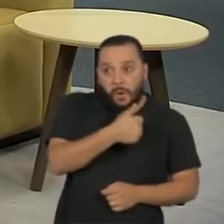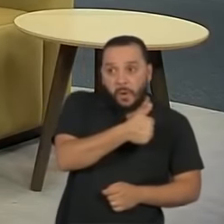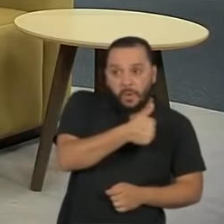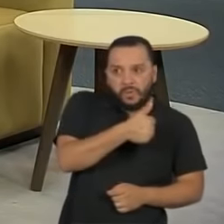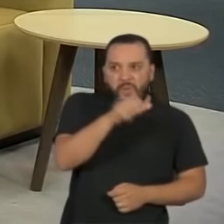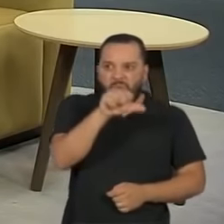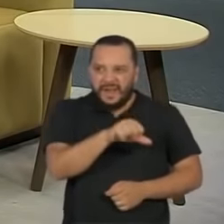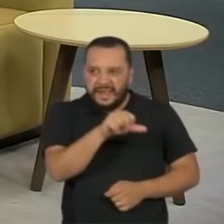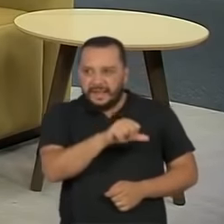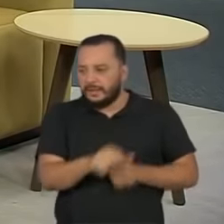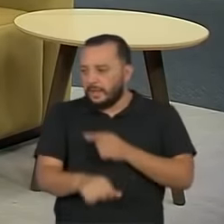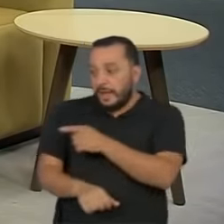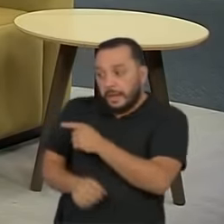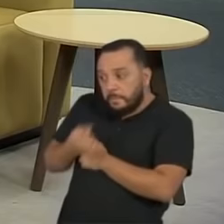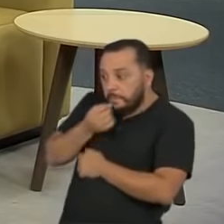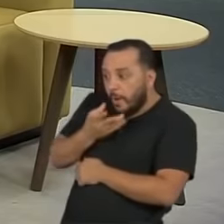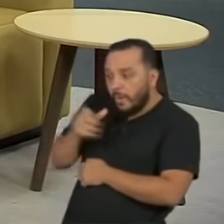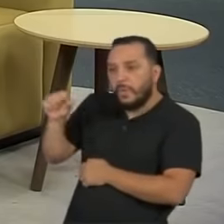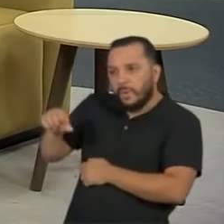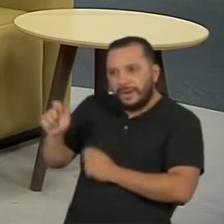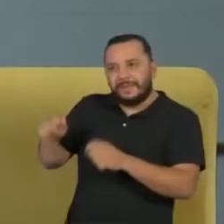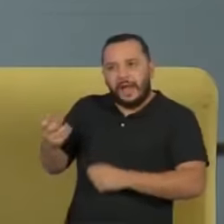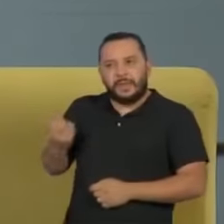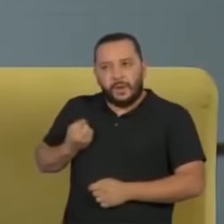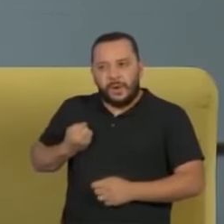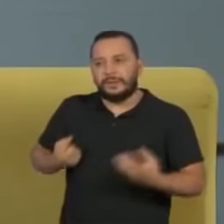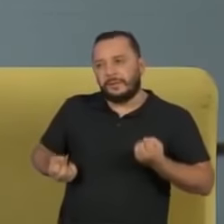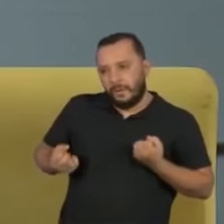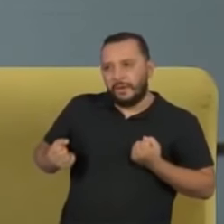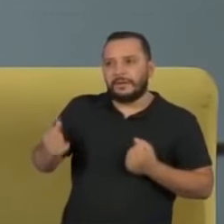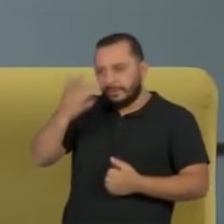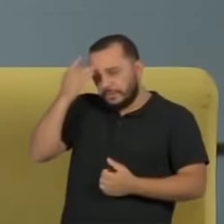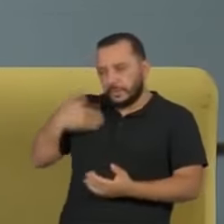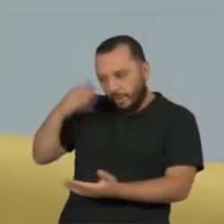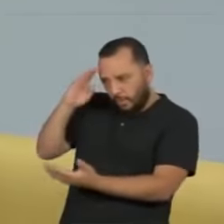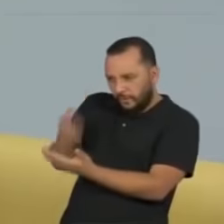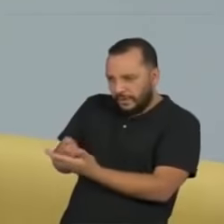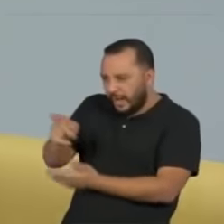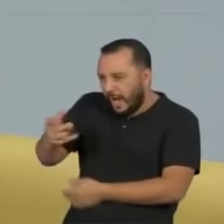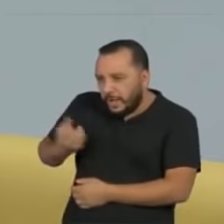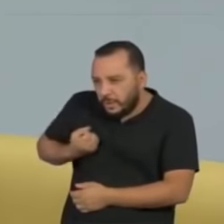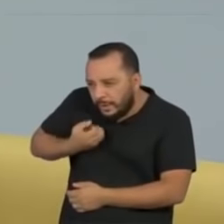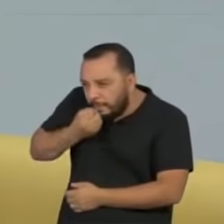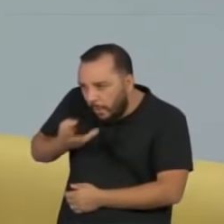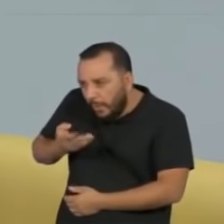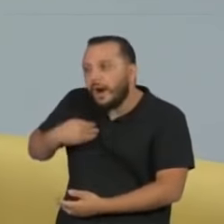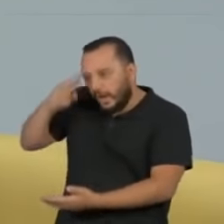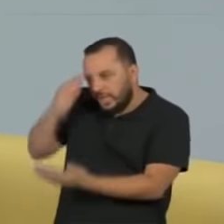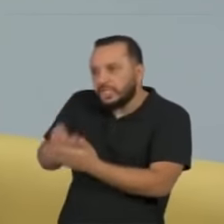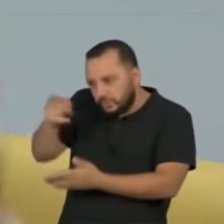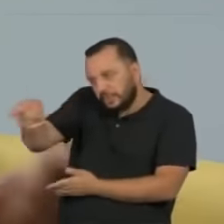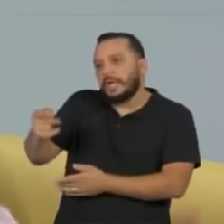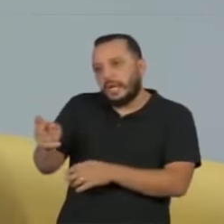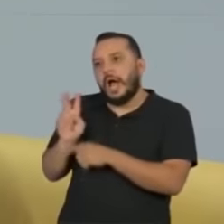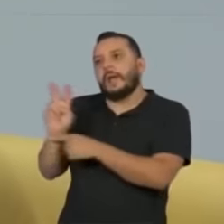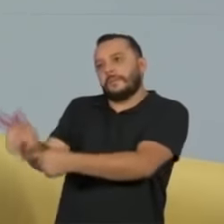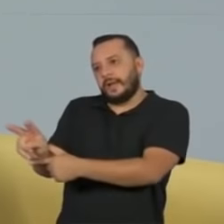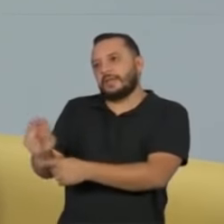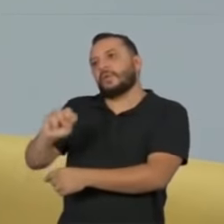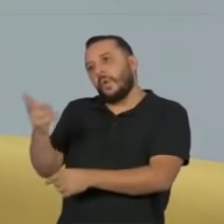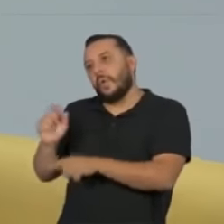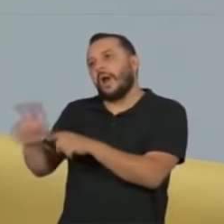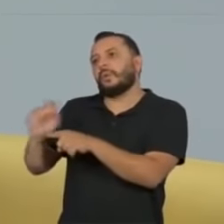brinquedo nas férias. Isso vai começando a criar esse processo da economia da confiança. Porque não é só tecnologia, é uma relação baseada na